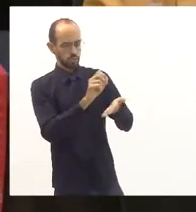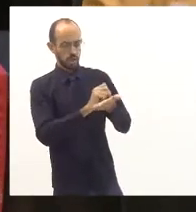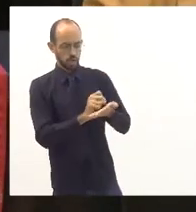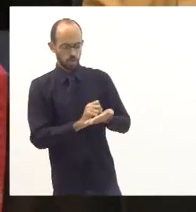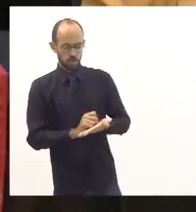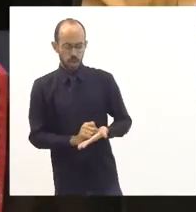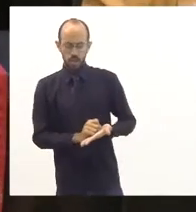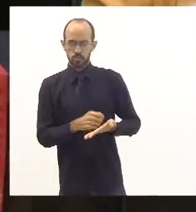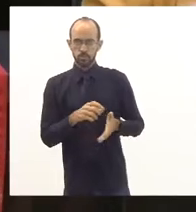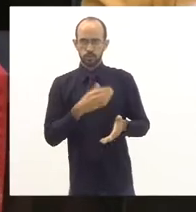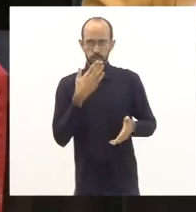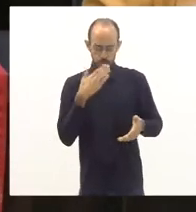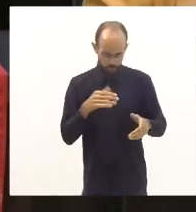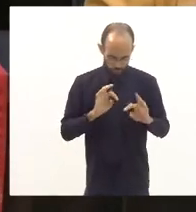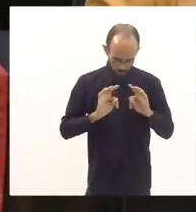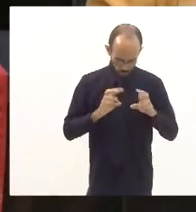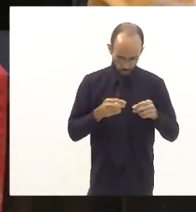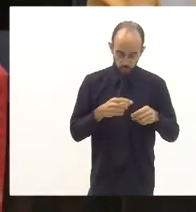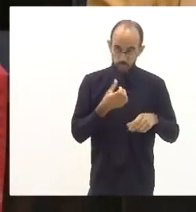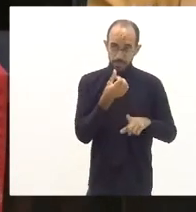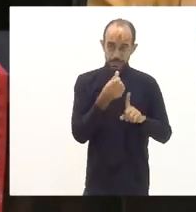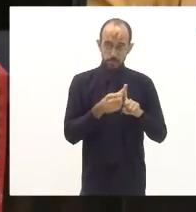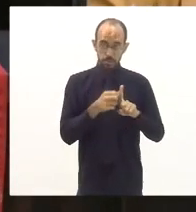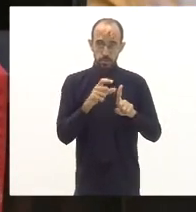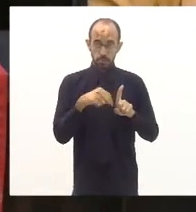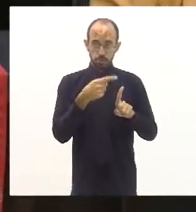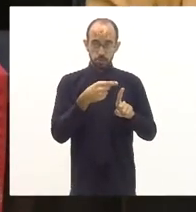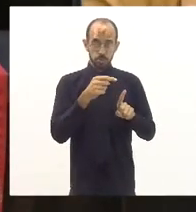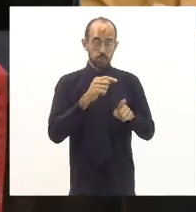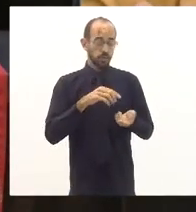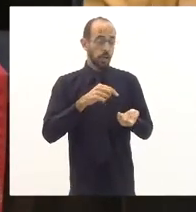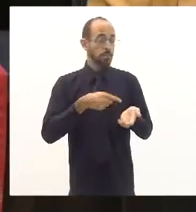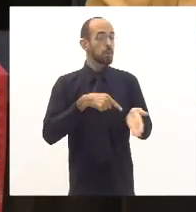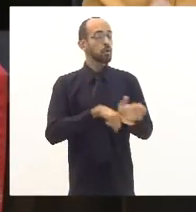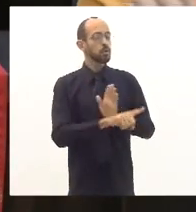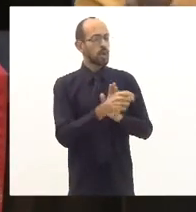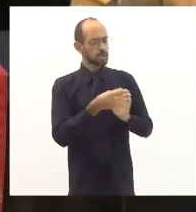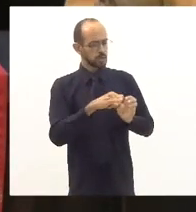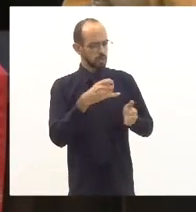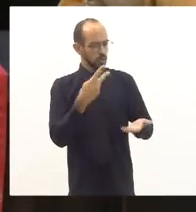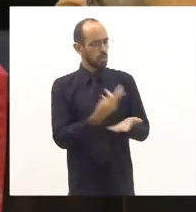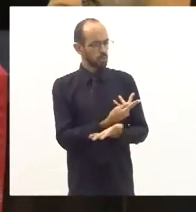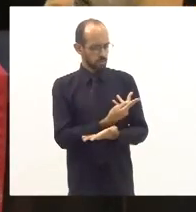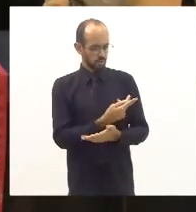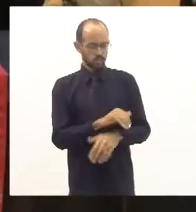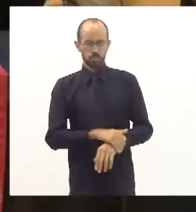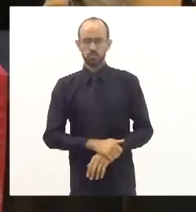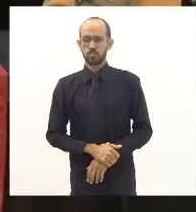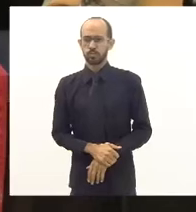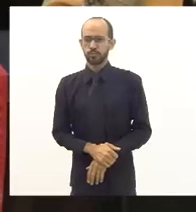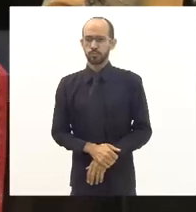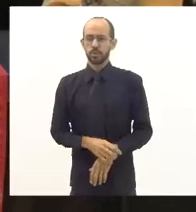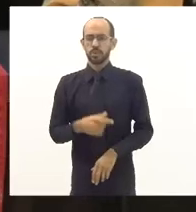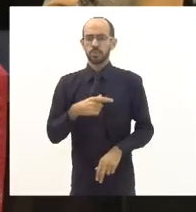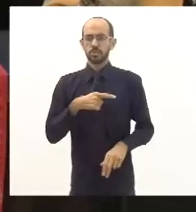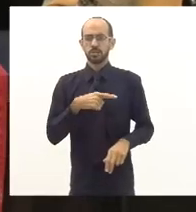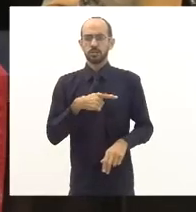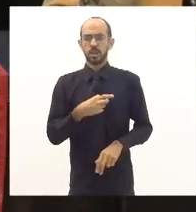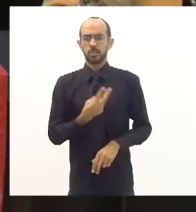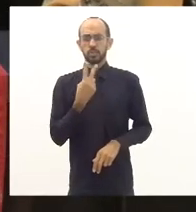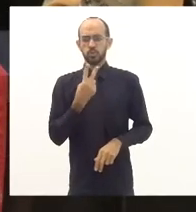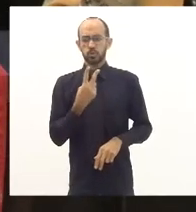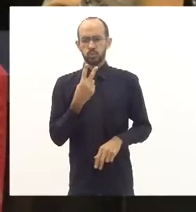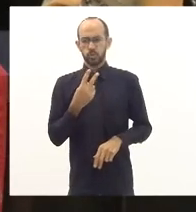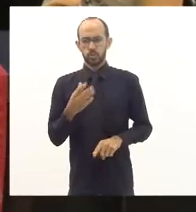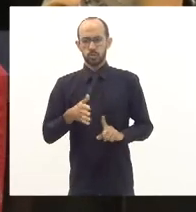vamos passar para todo mundo, daqui a 6 meses vamos cobrar tudo isso, se está acontecendo, se não está acontecendo. Bem, temos mais 2